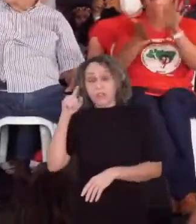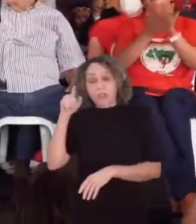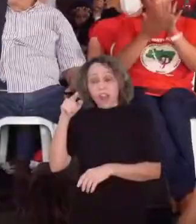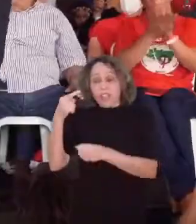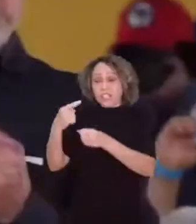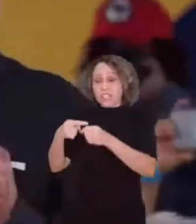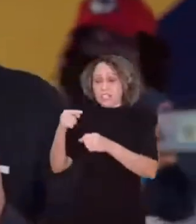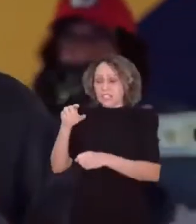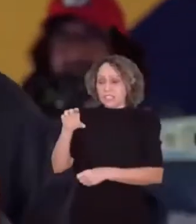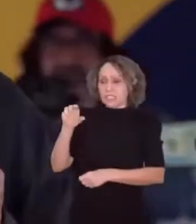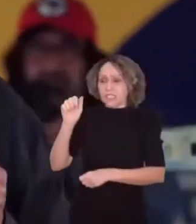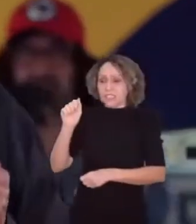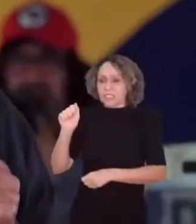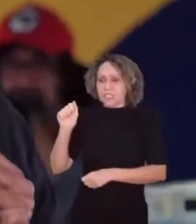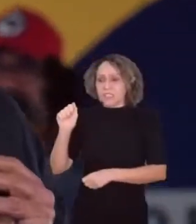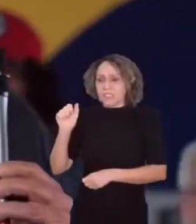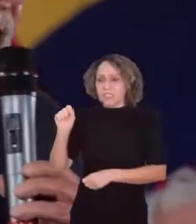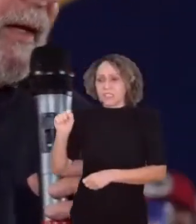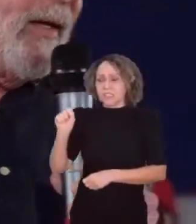1984.